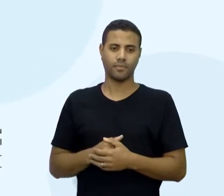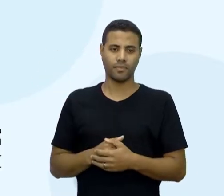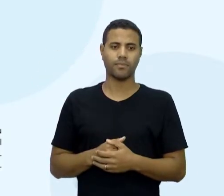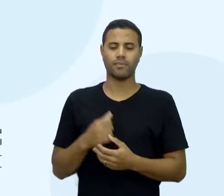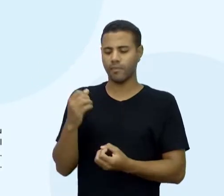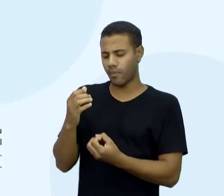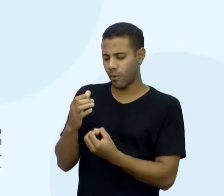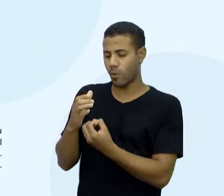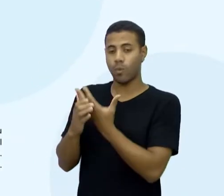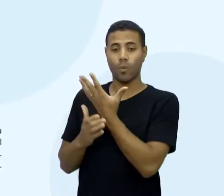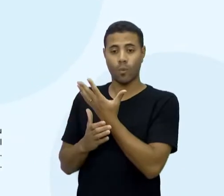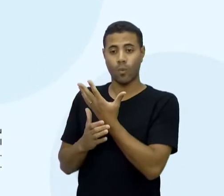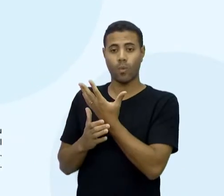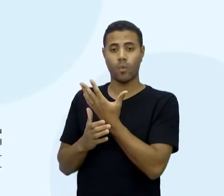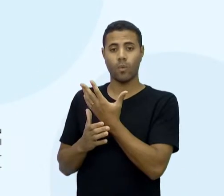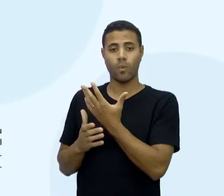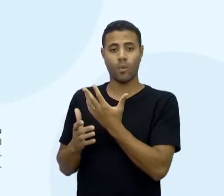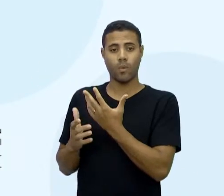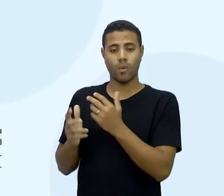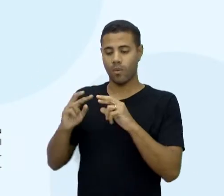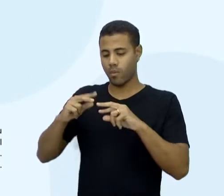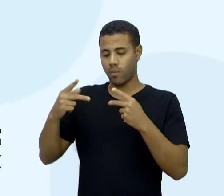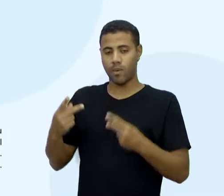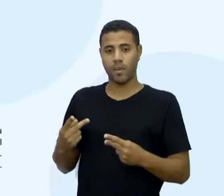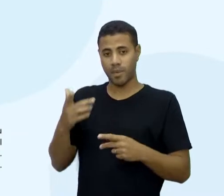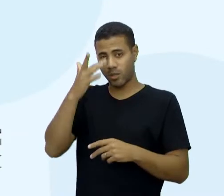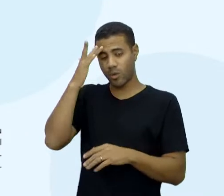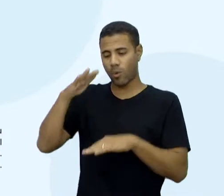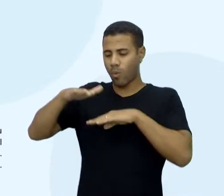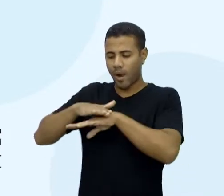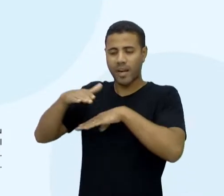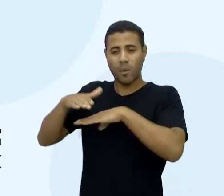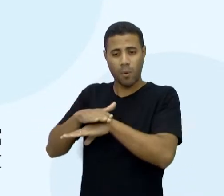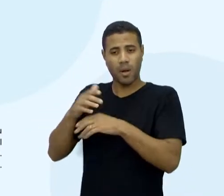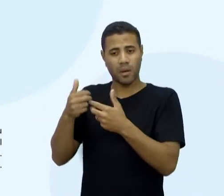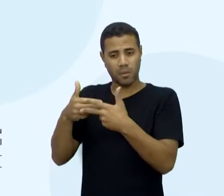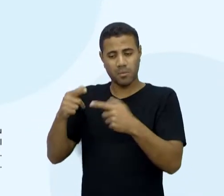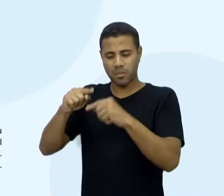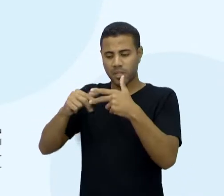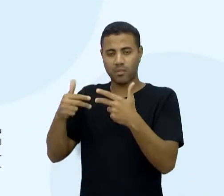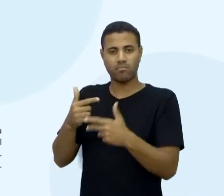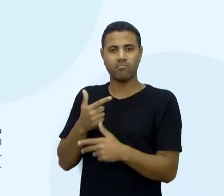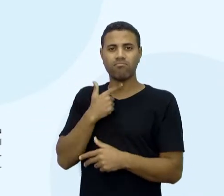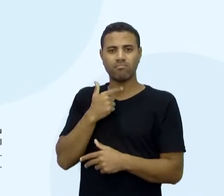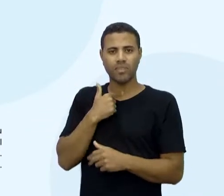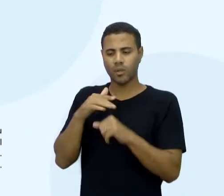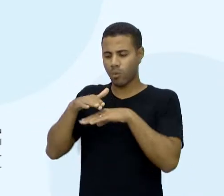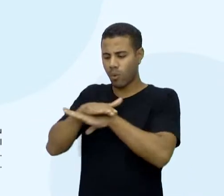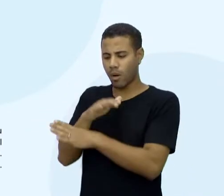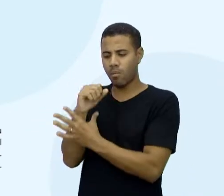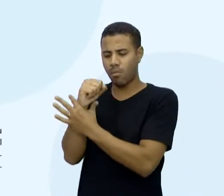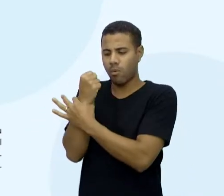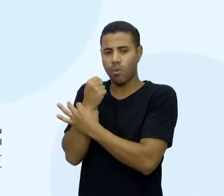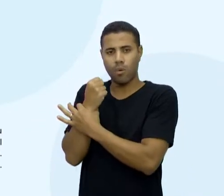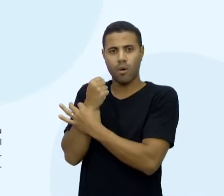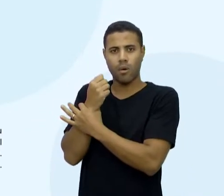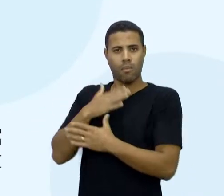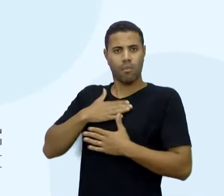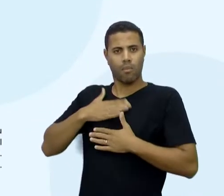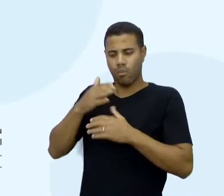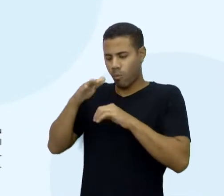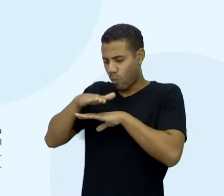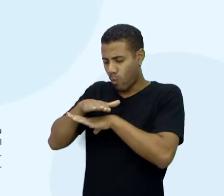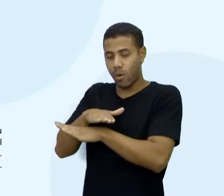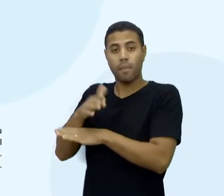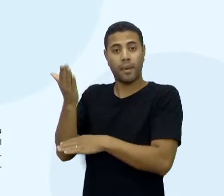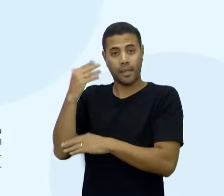surgem, né, no hábito humano do colecionismo. Olha só que interessante isso, né? Então, a